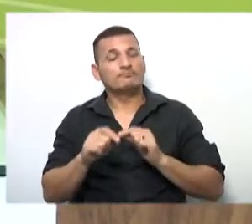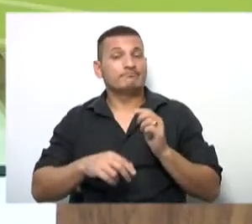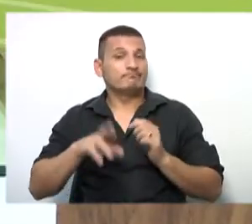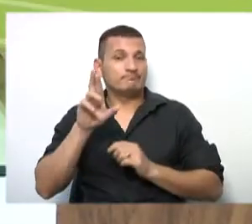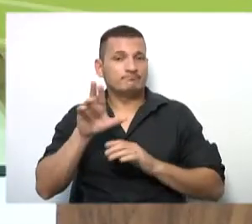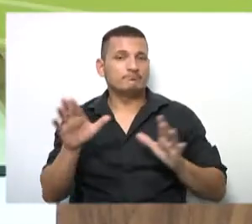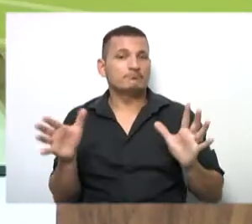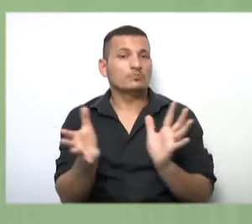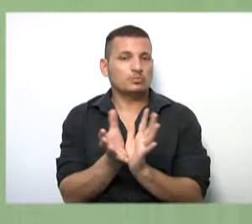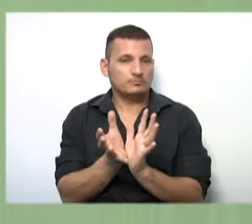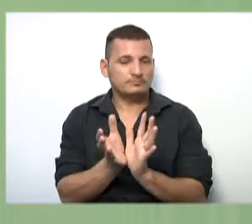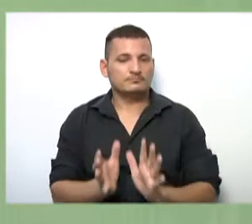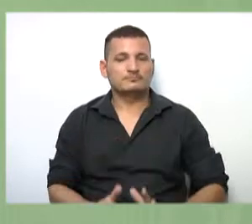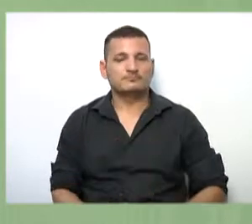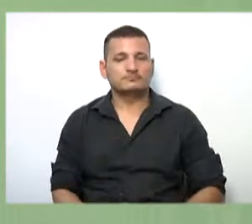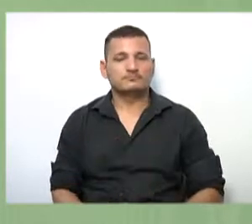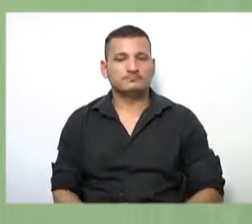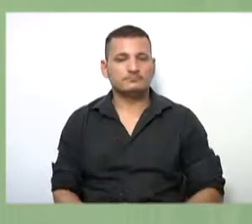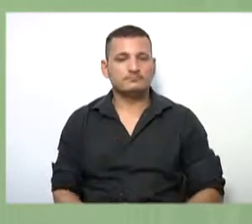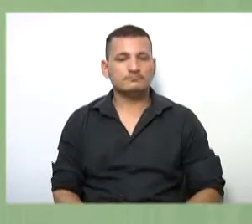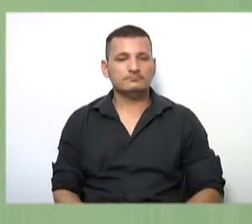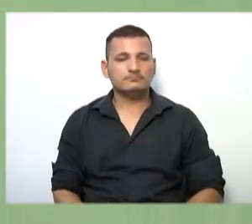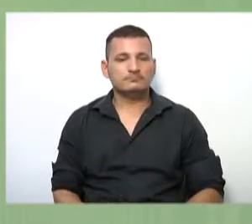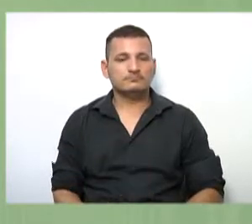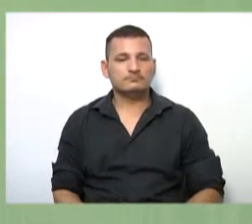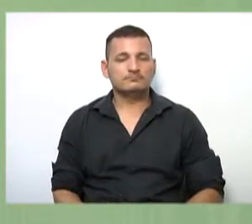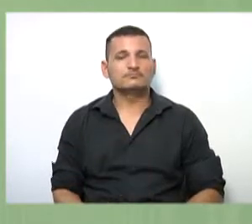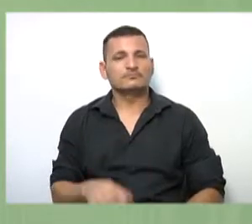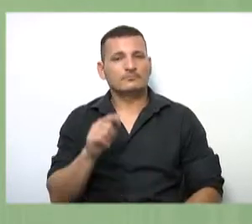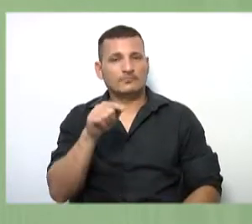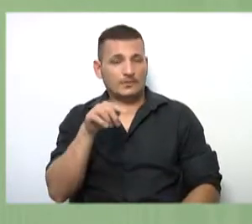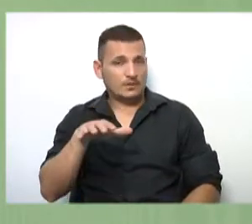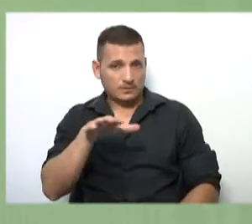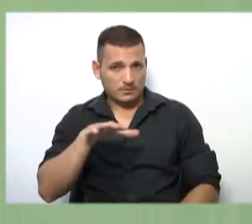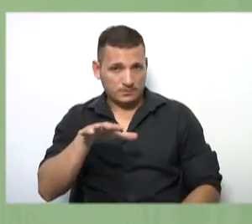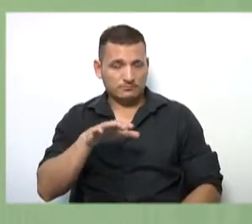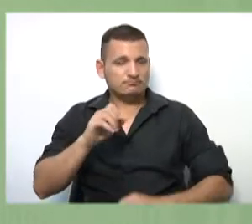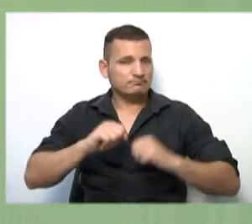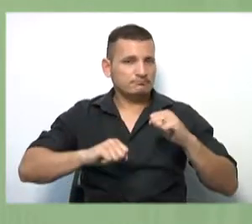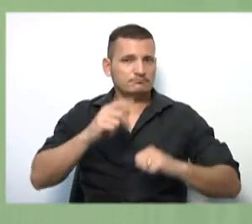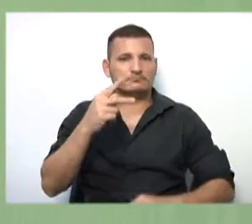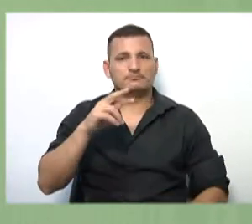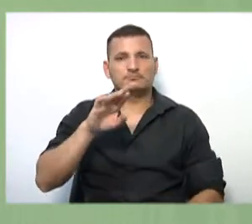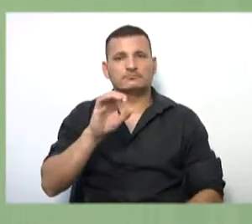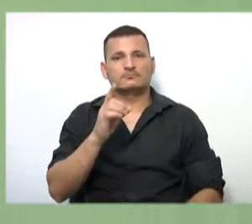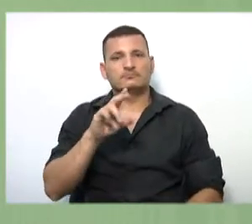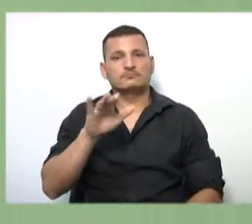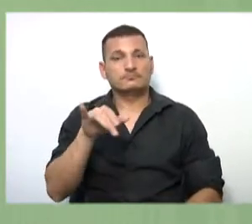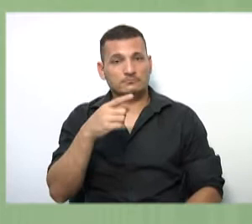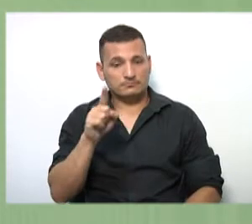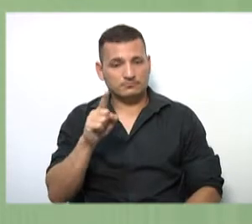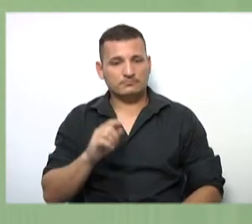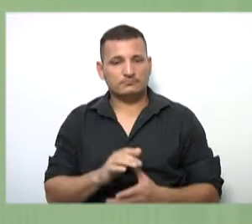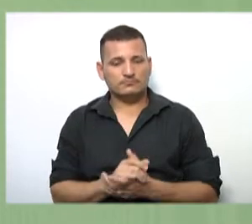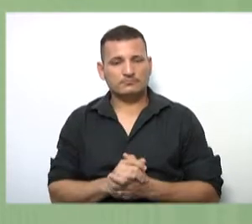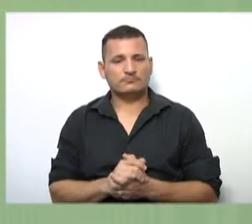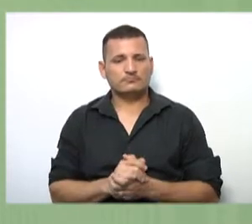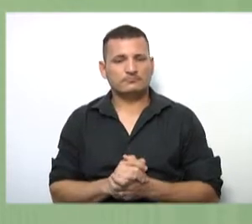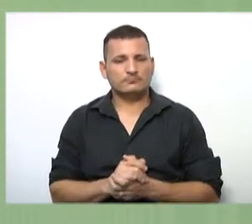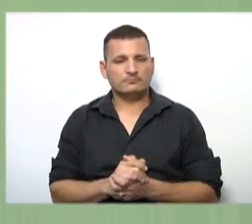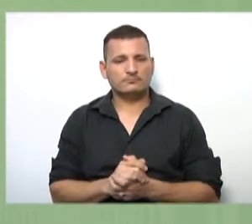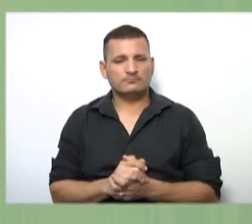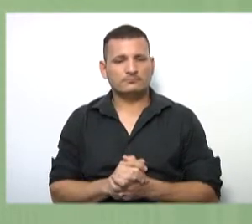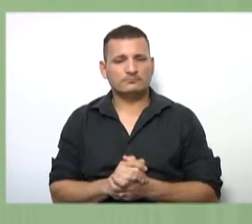coletivamente. A gente vê que nesse ramo, a administração é feita por sócios eleitos para essa